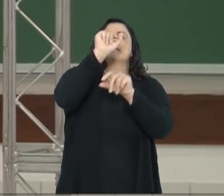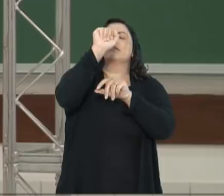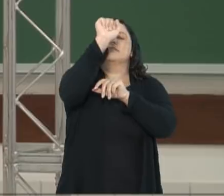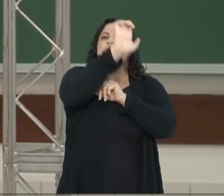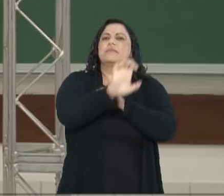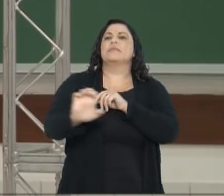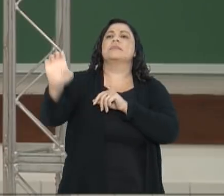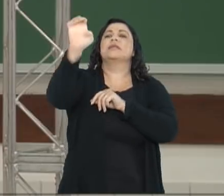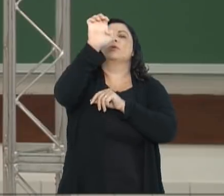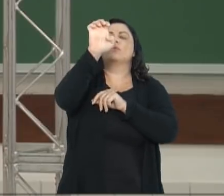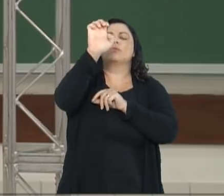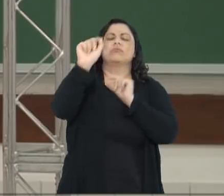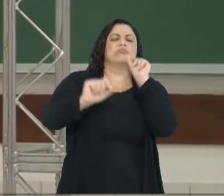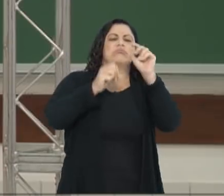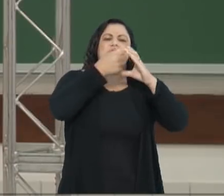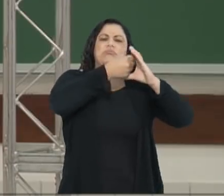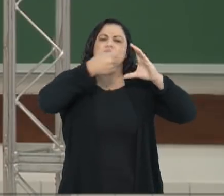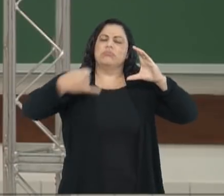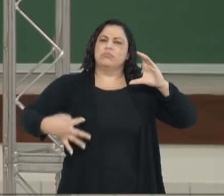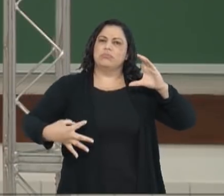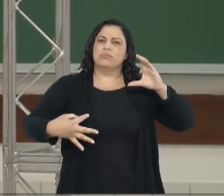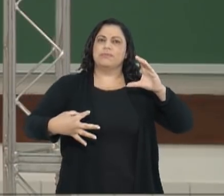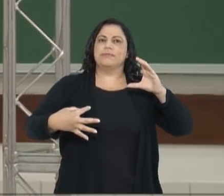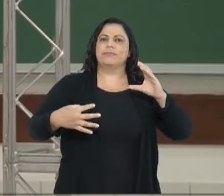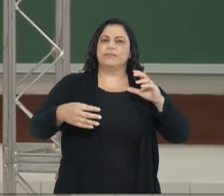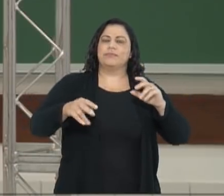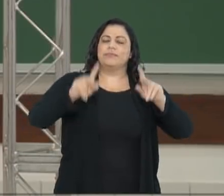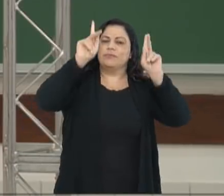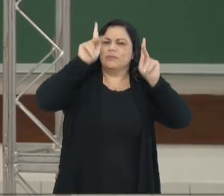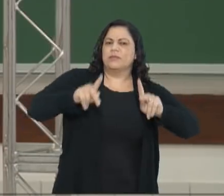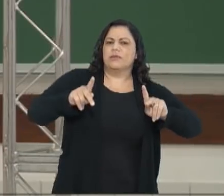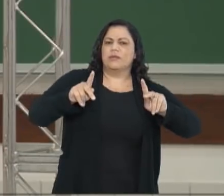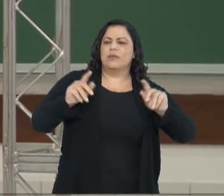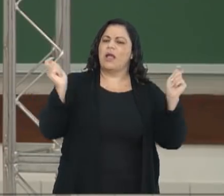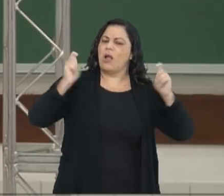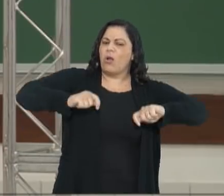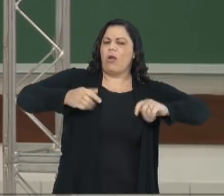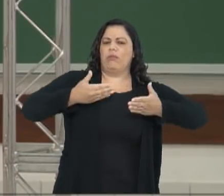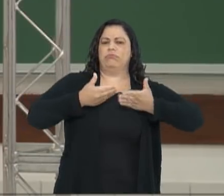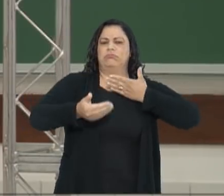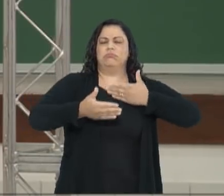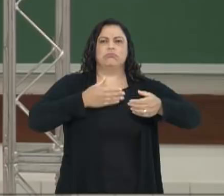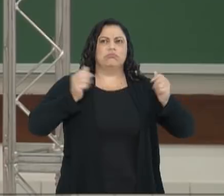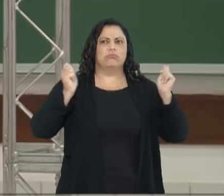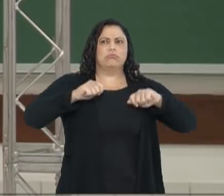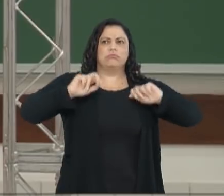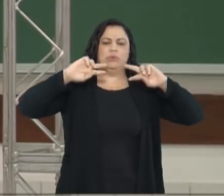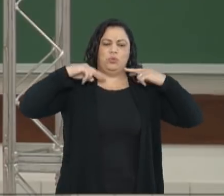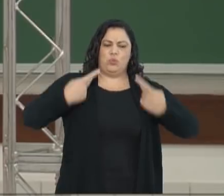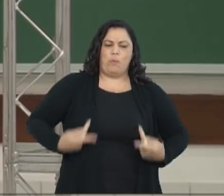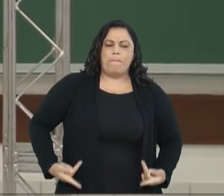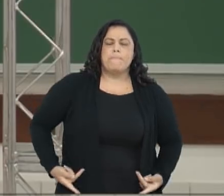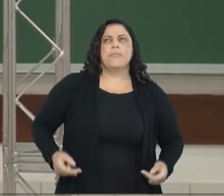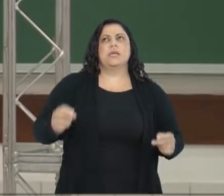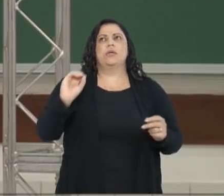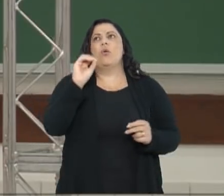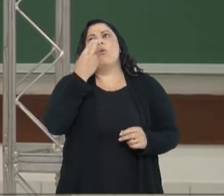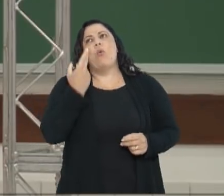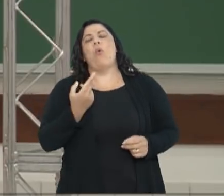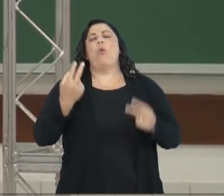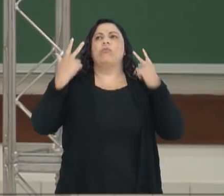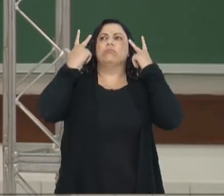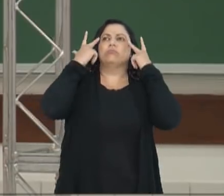nós temos de características das paisagens? Agora, independente se elas são humanizadas ou se elas são naturais, nós